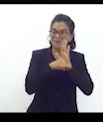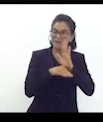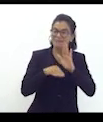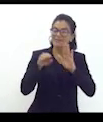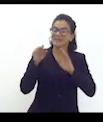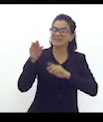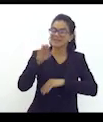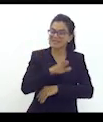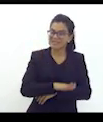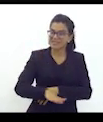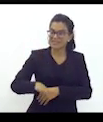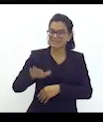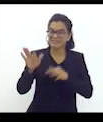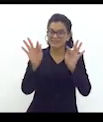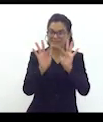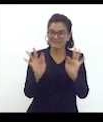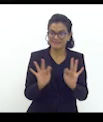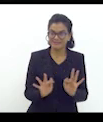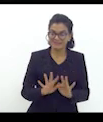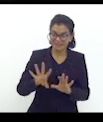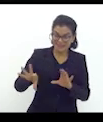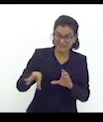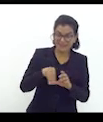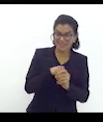Feliz dentro